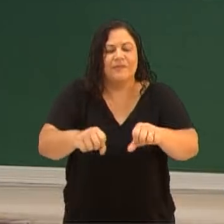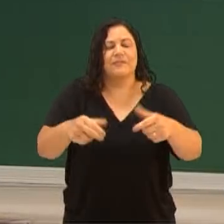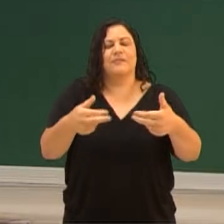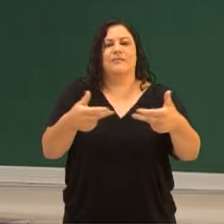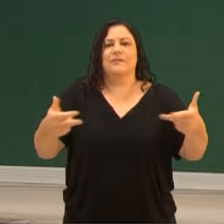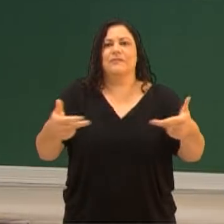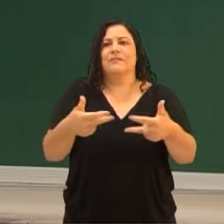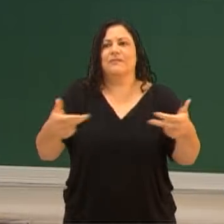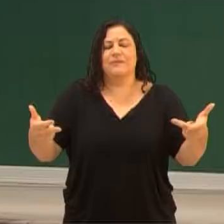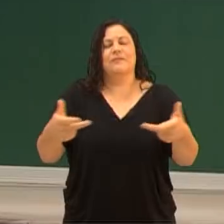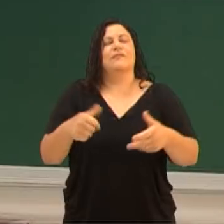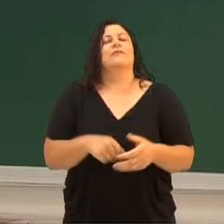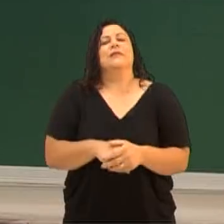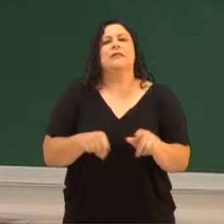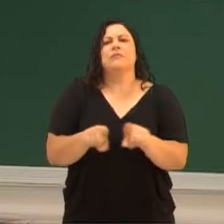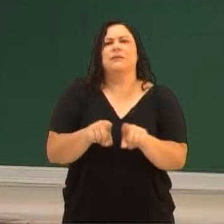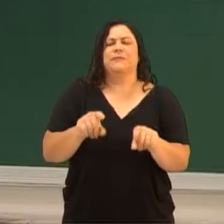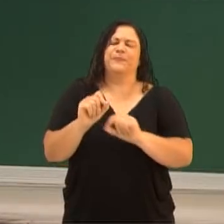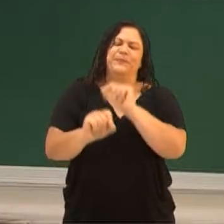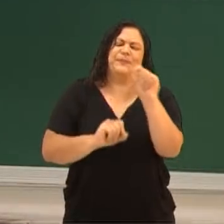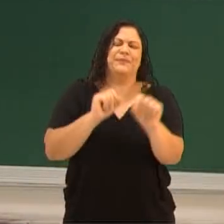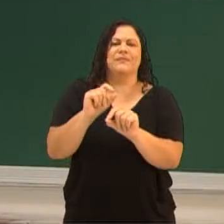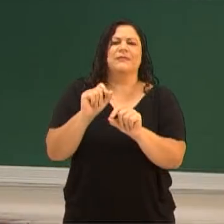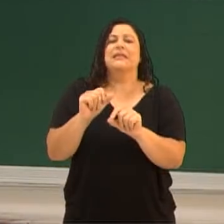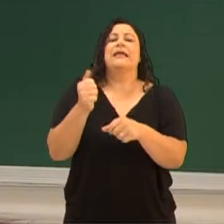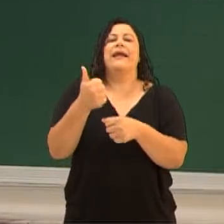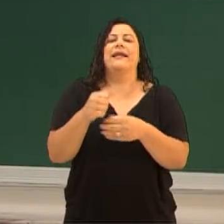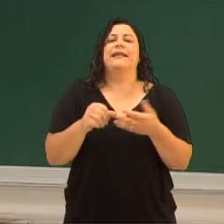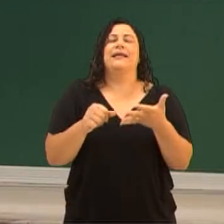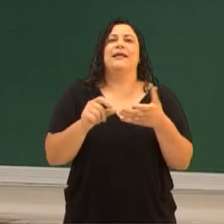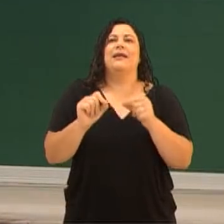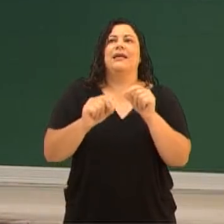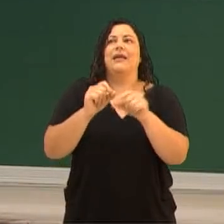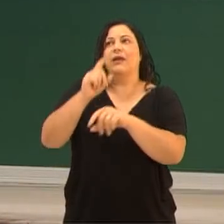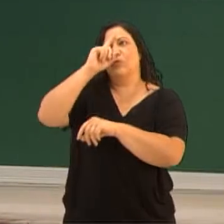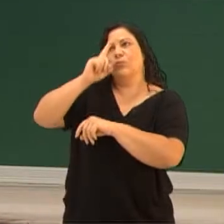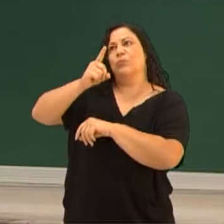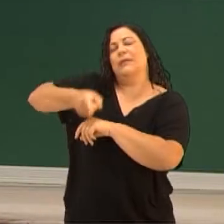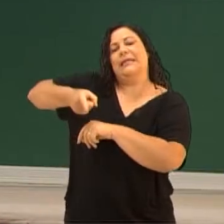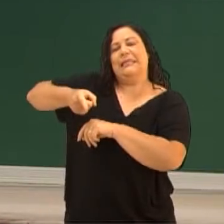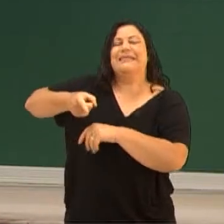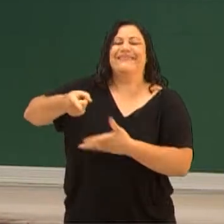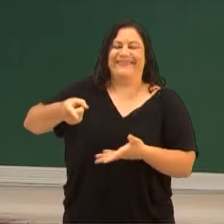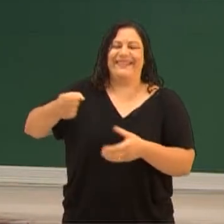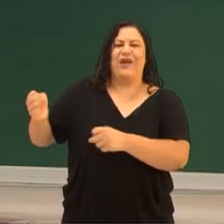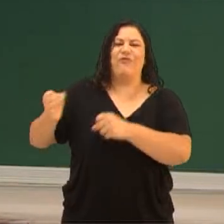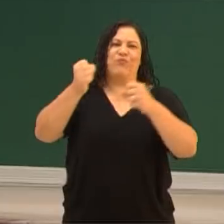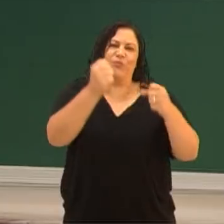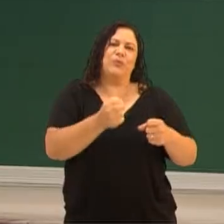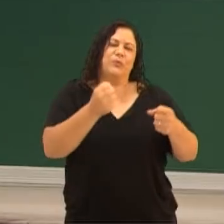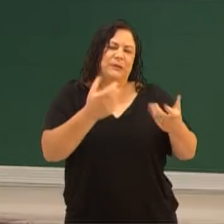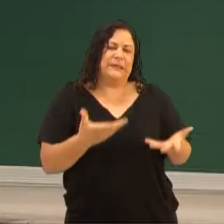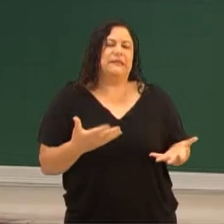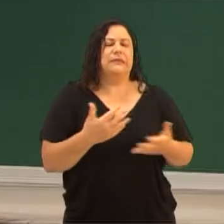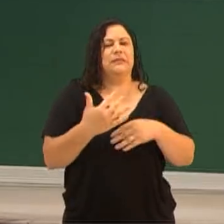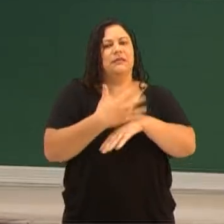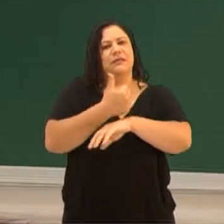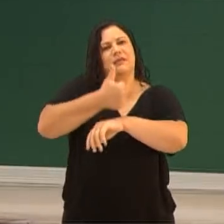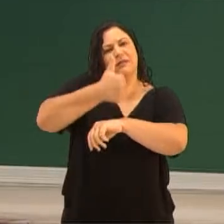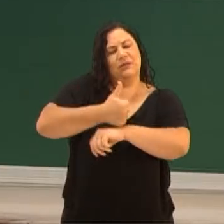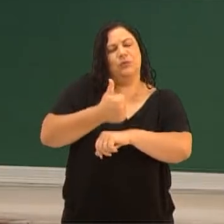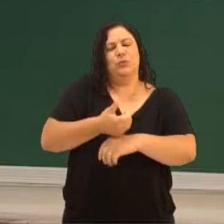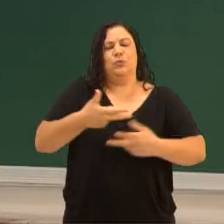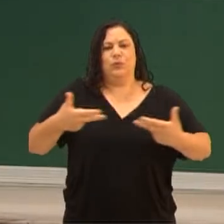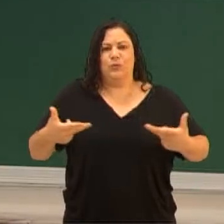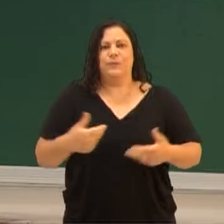entre os países para definir quem assumiria o poder depois da saída das colônias europeias. A